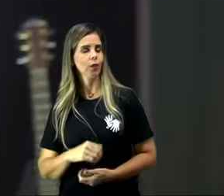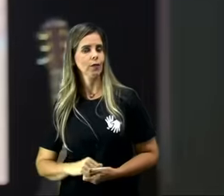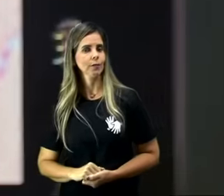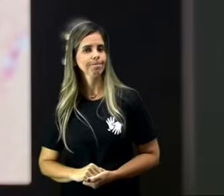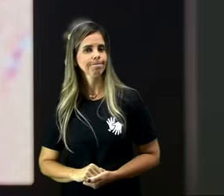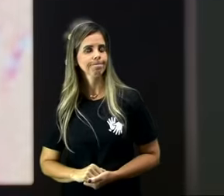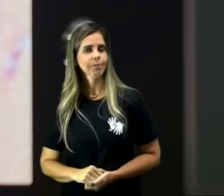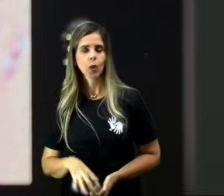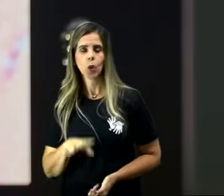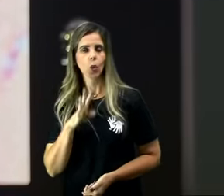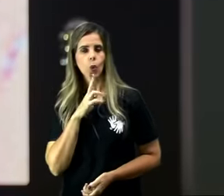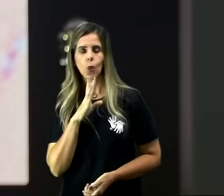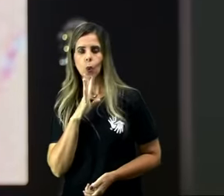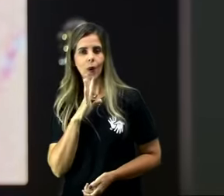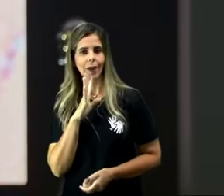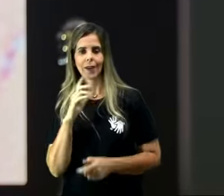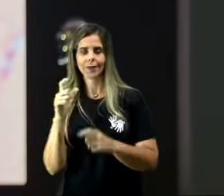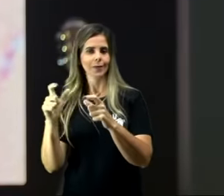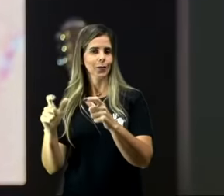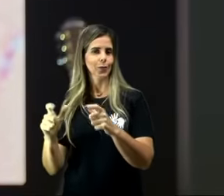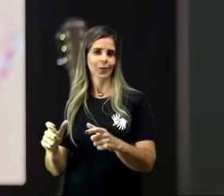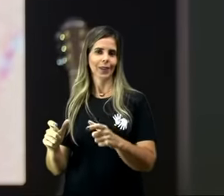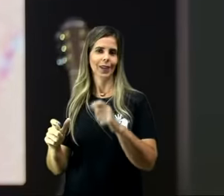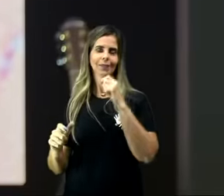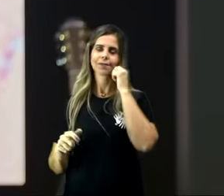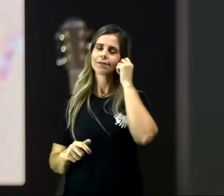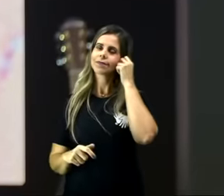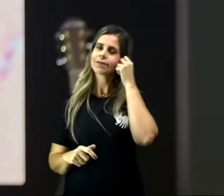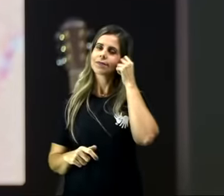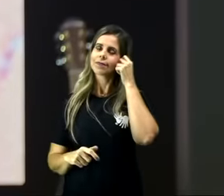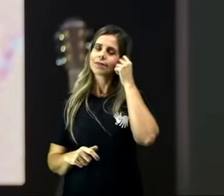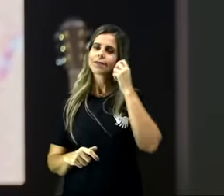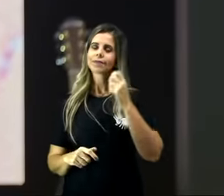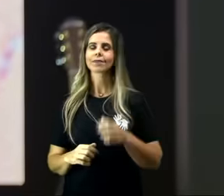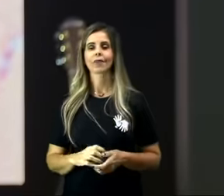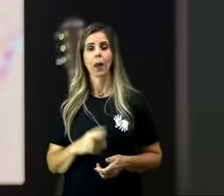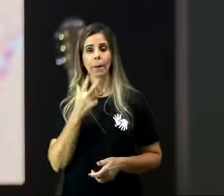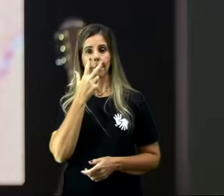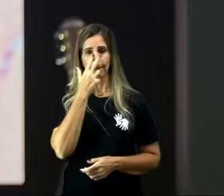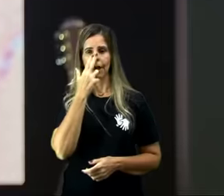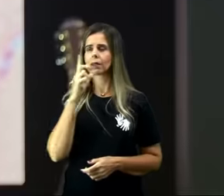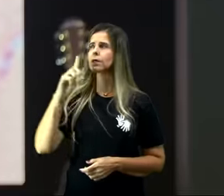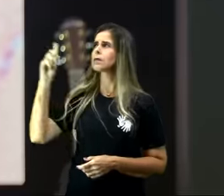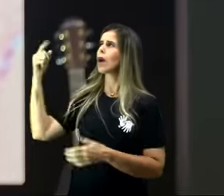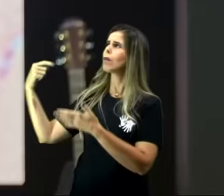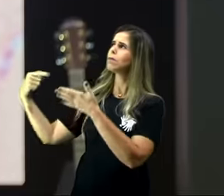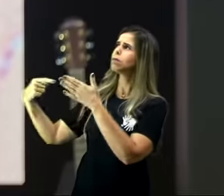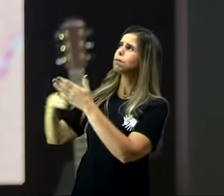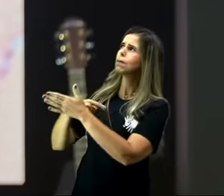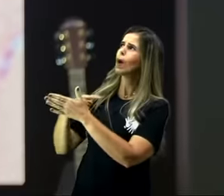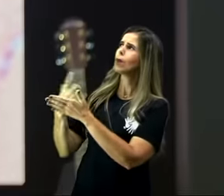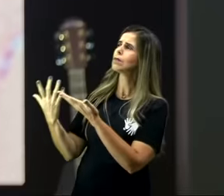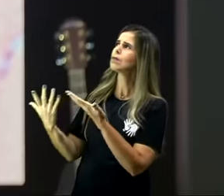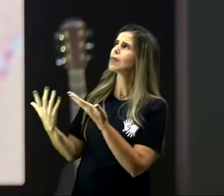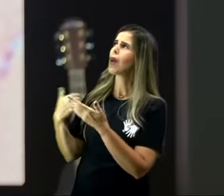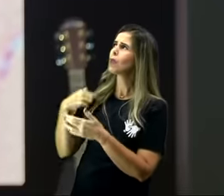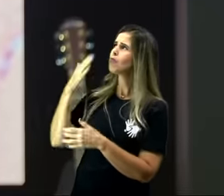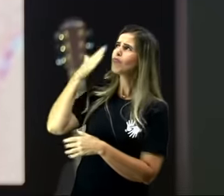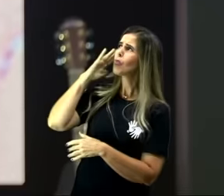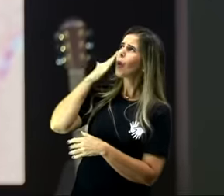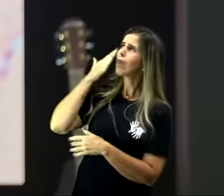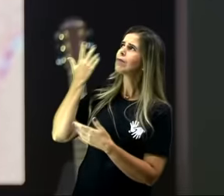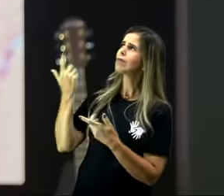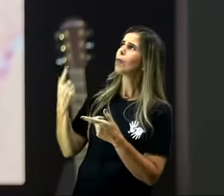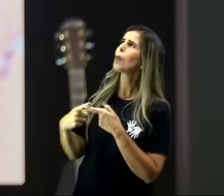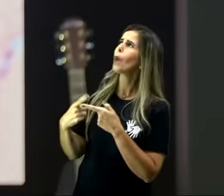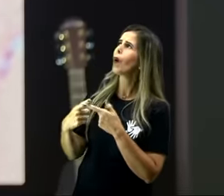vezes: pastor, parece que Deus está me esticando. Parece que Deus faz as coisas, as perguntas para mim, não estou entendendo. E Deus está dizendo: é porque você não tem noção do que eu vou fazer do